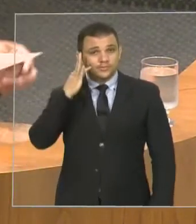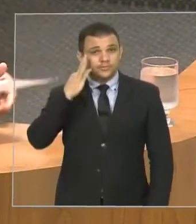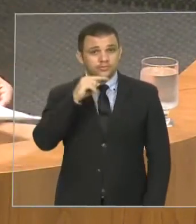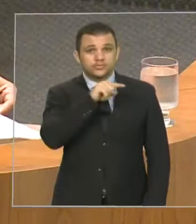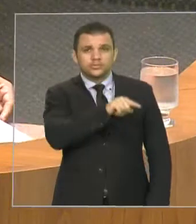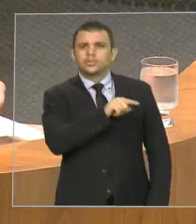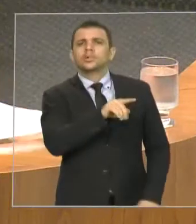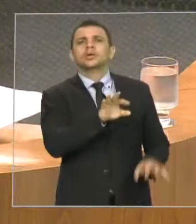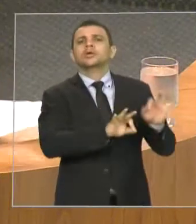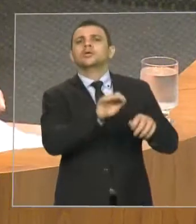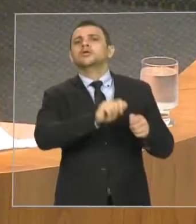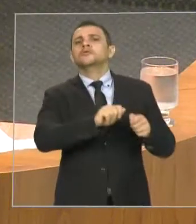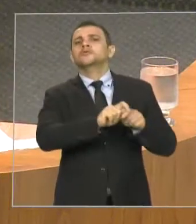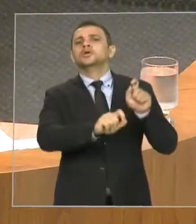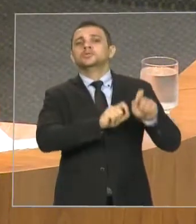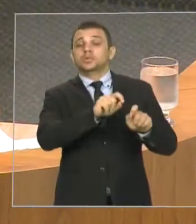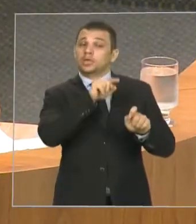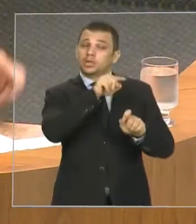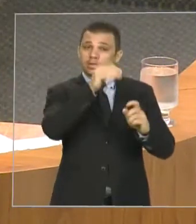na legalidade,